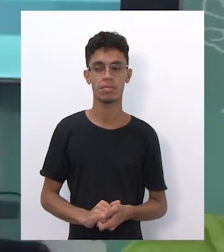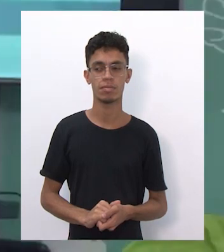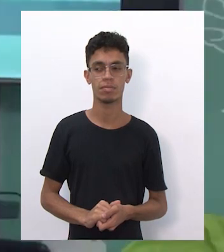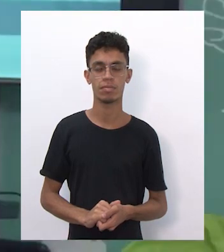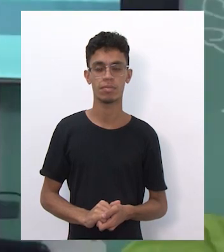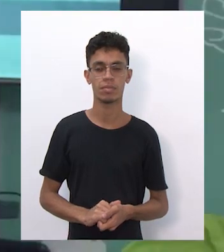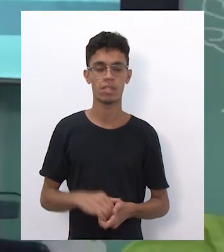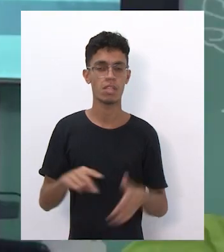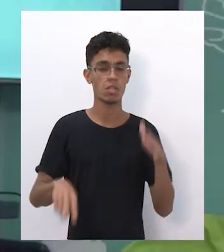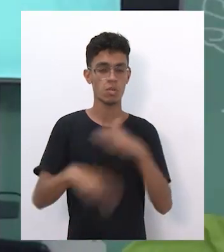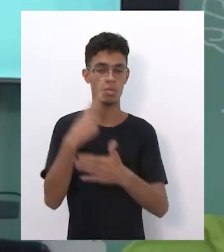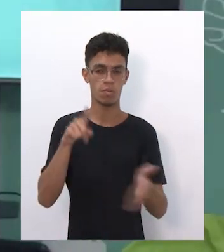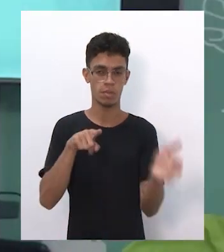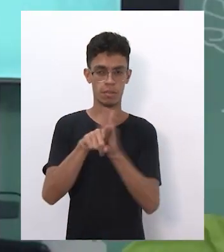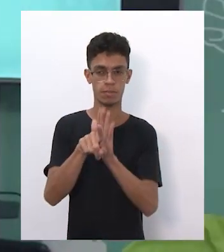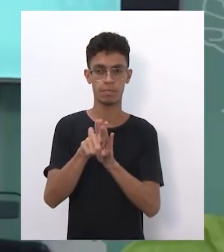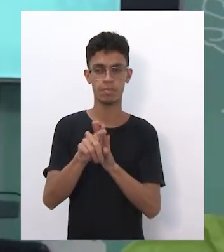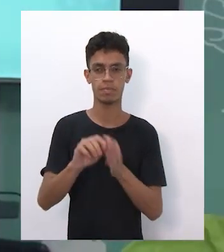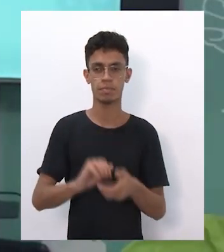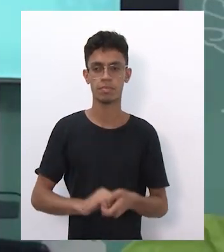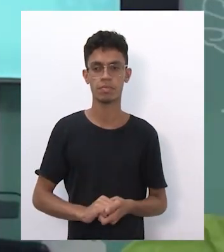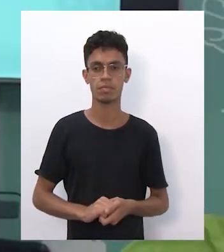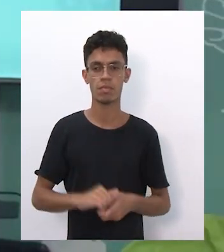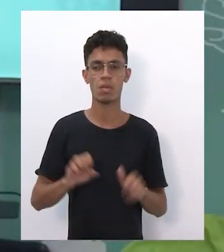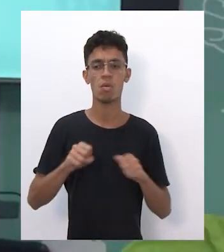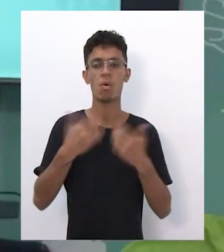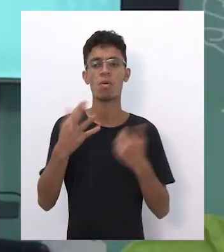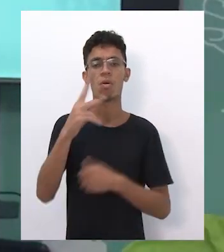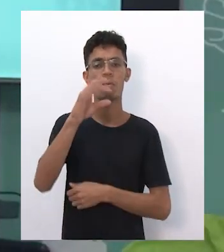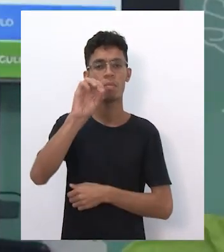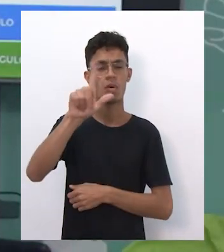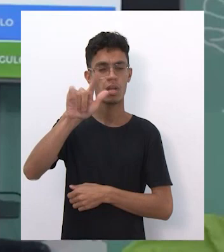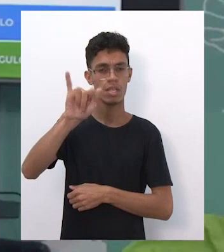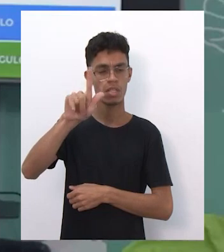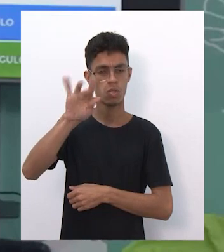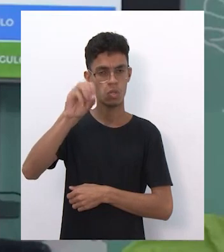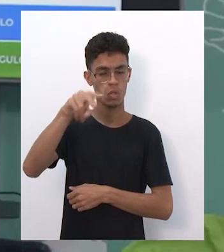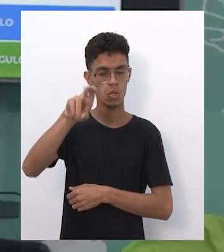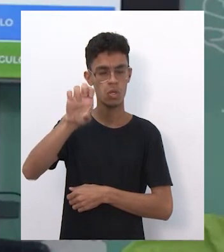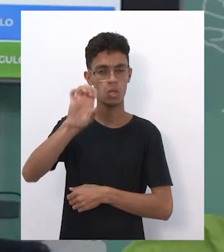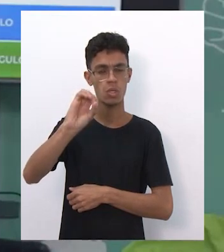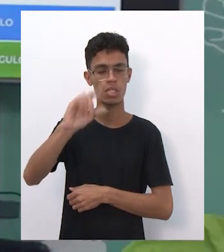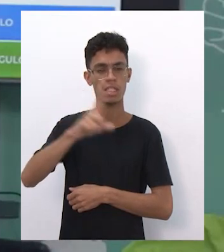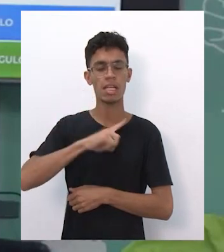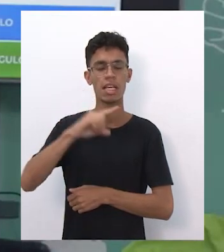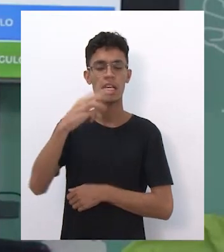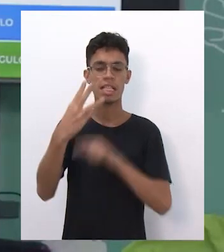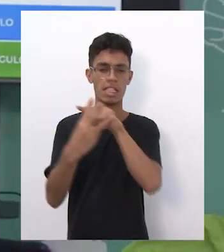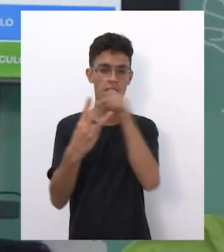Segunda pergunta, vamos lá. Qual polígono tem 3 lados?